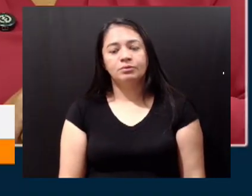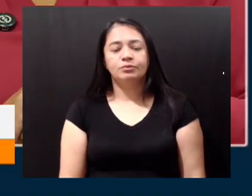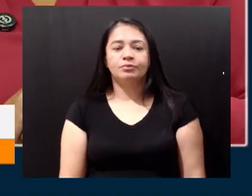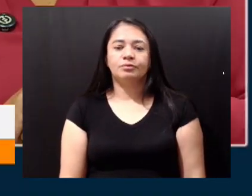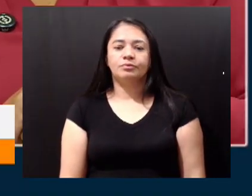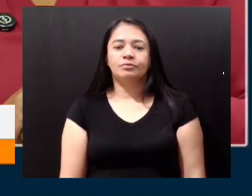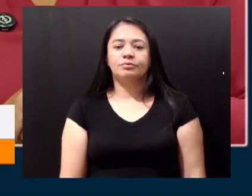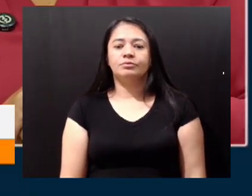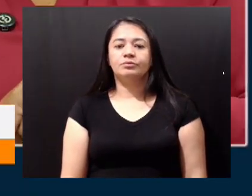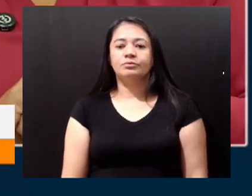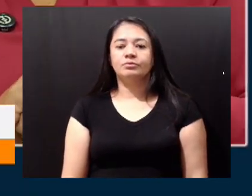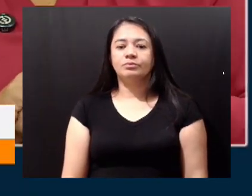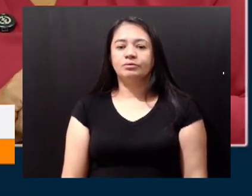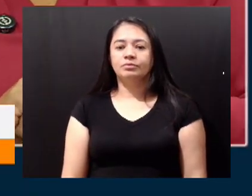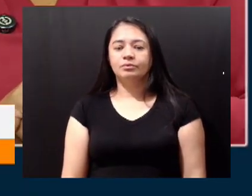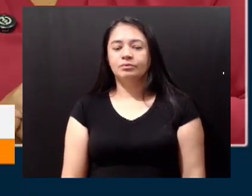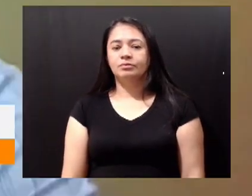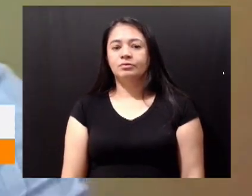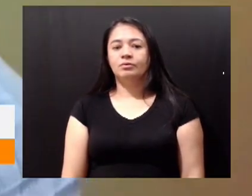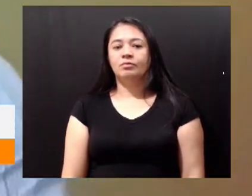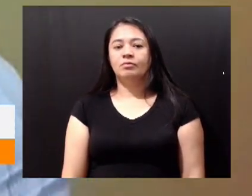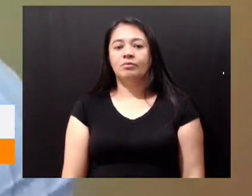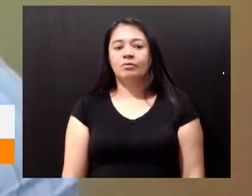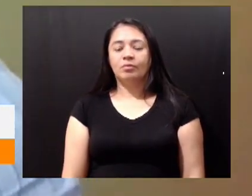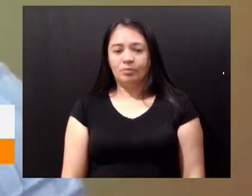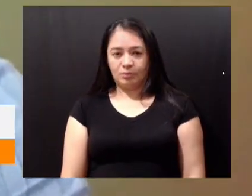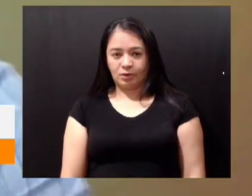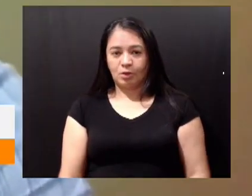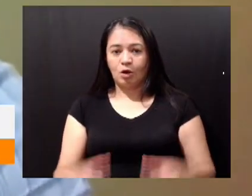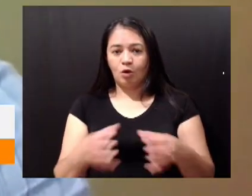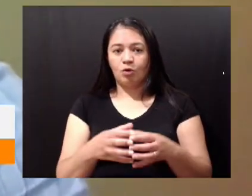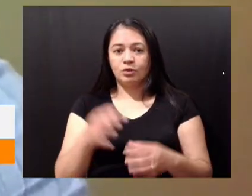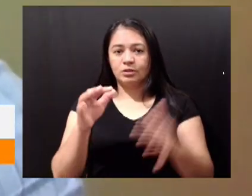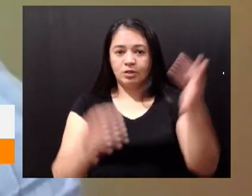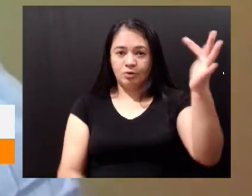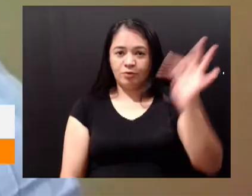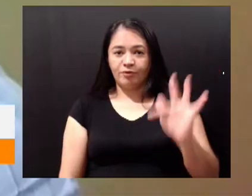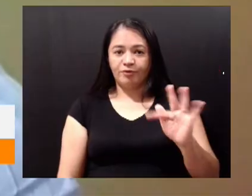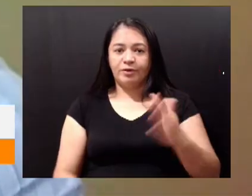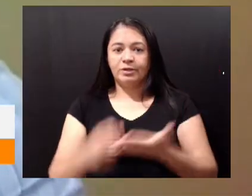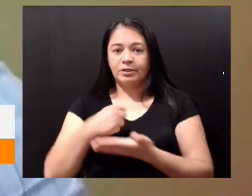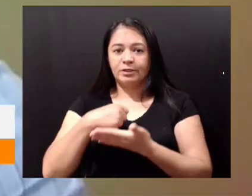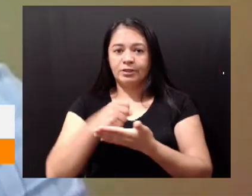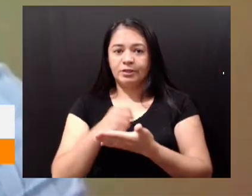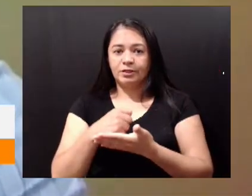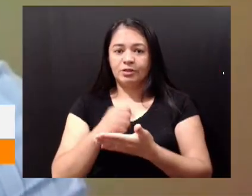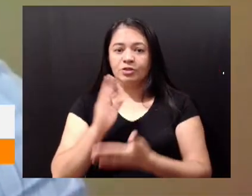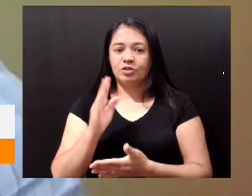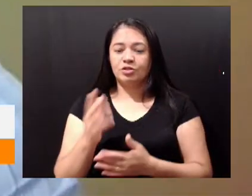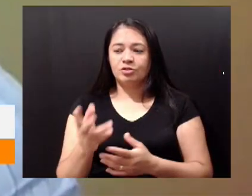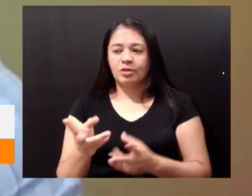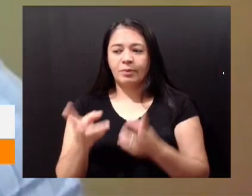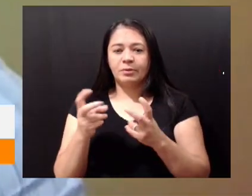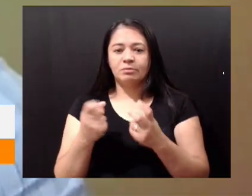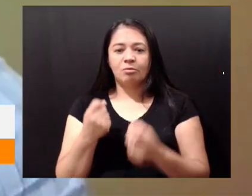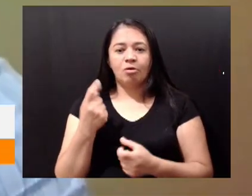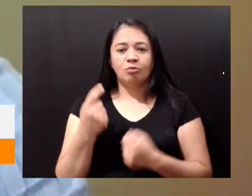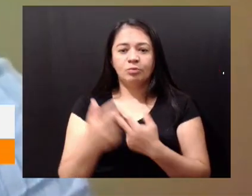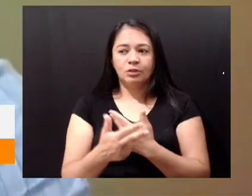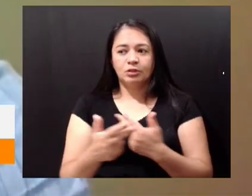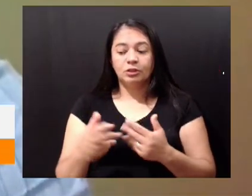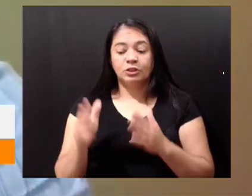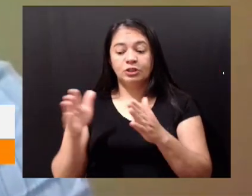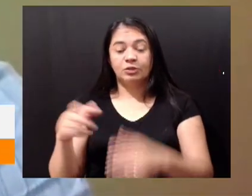Bom, o Conselho Federal de Farmácia, inclusive nós aqui na Coordenação Técnica Científica já pegamos algumas situações dessa que chegaram a nós, né? E o